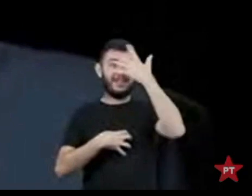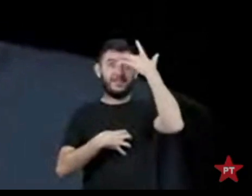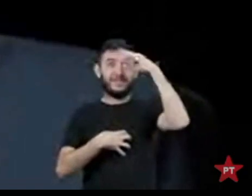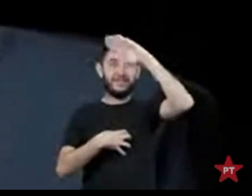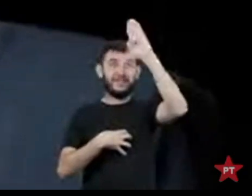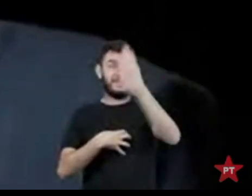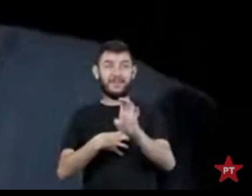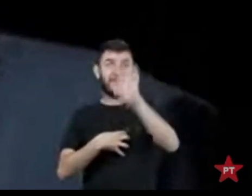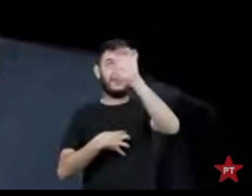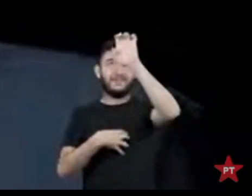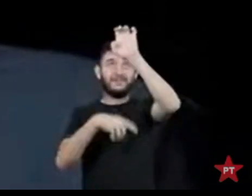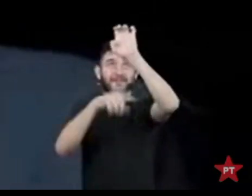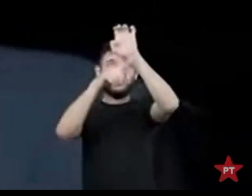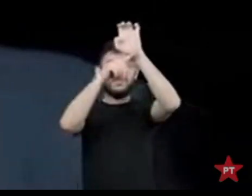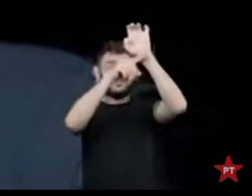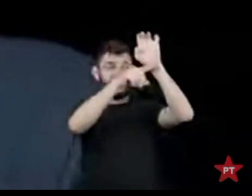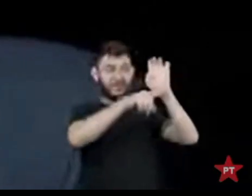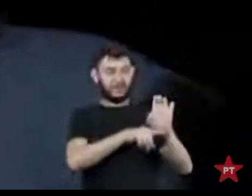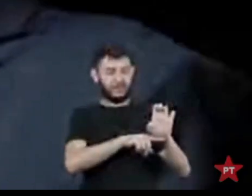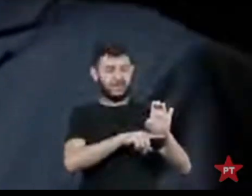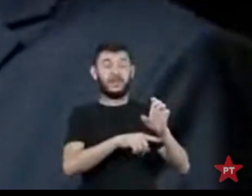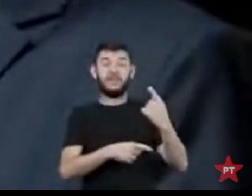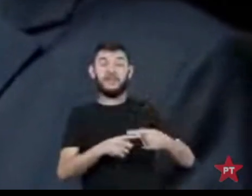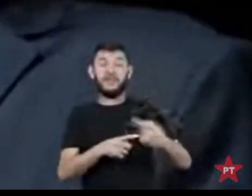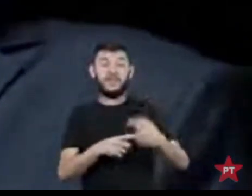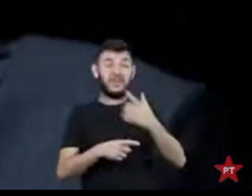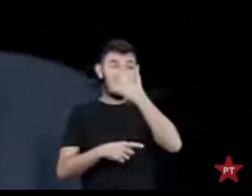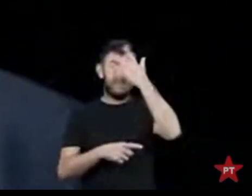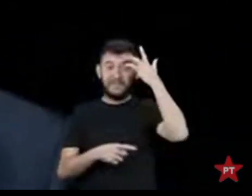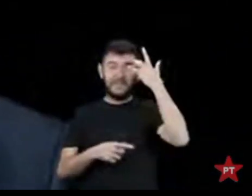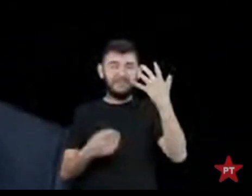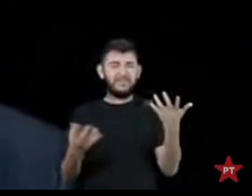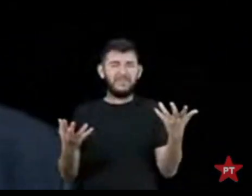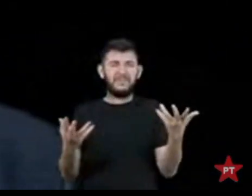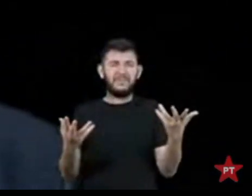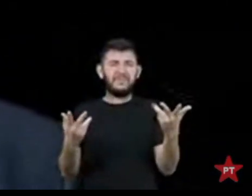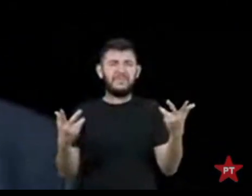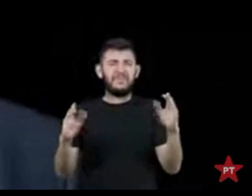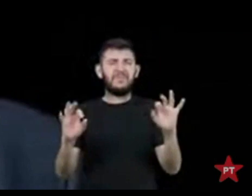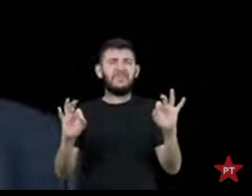excepcional. Uma figura que às vezes não aparece